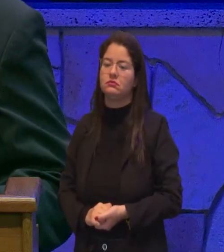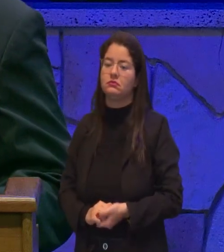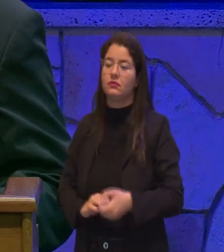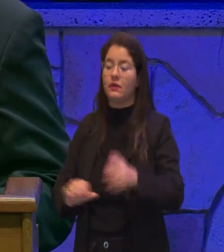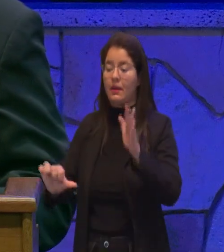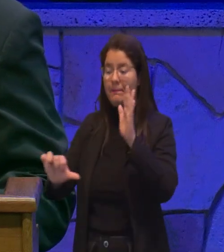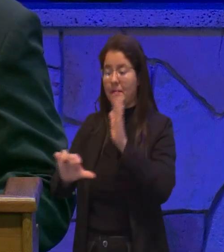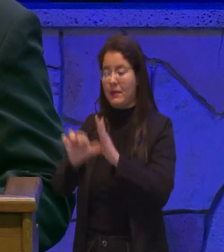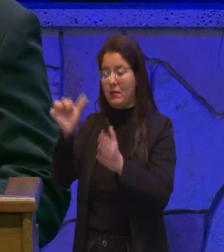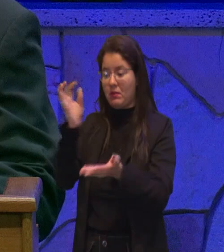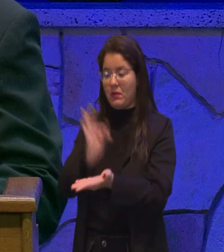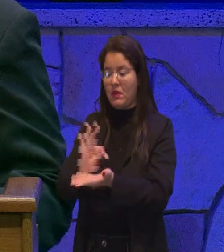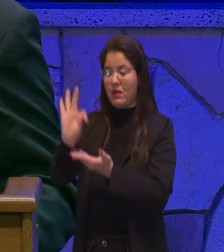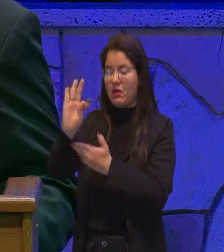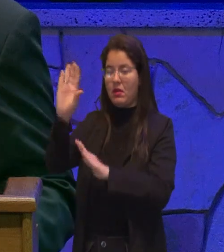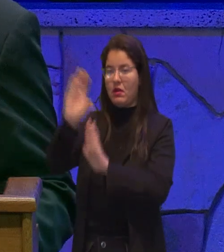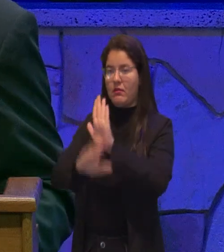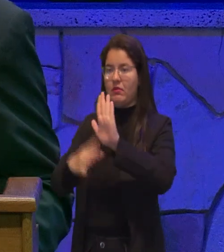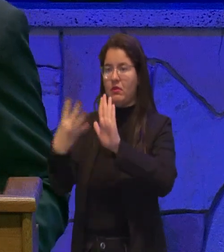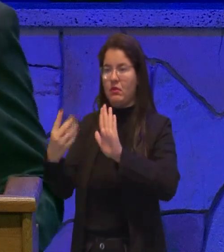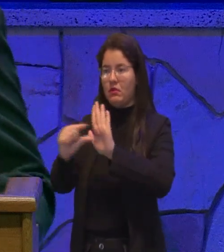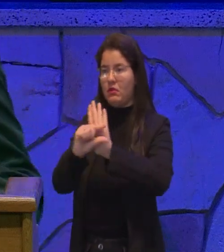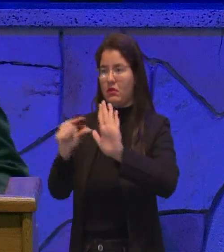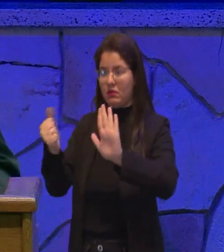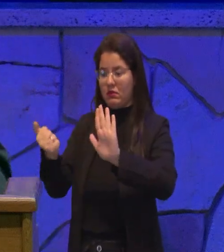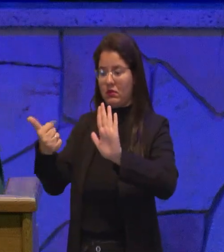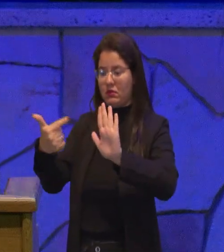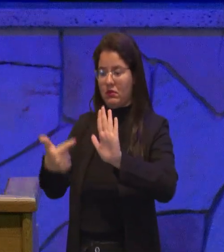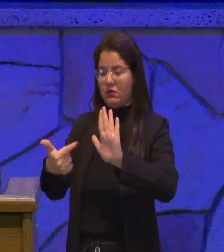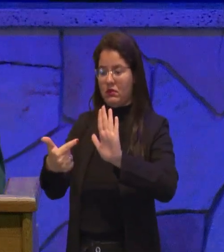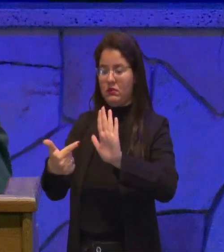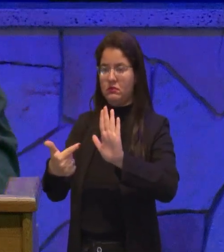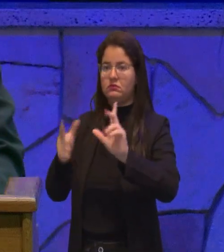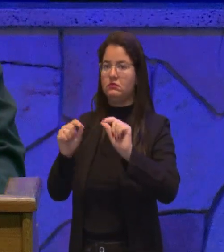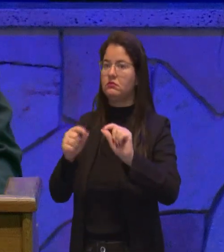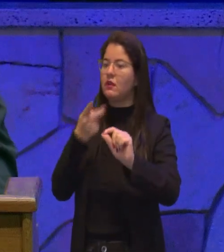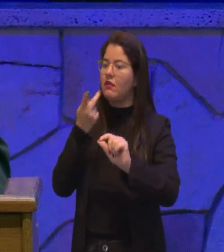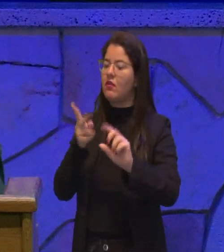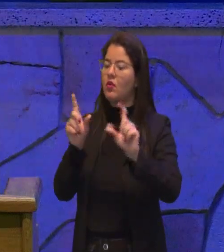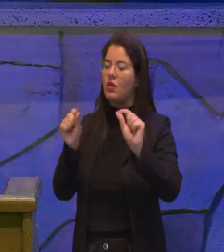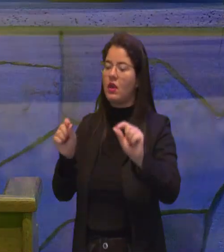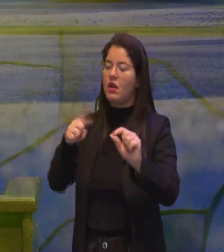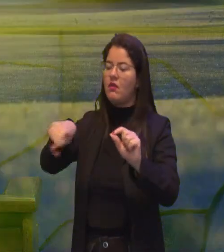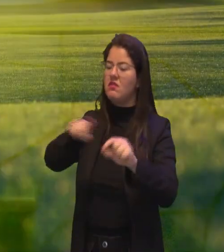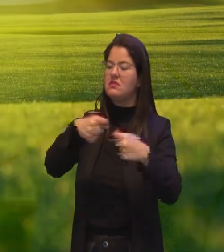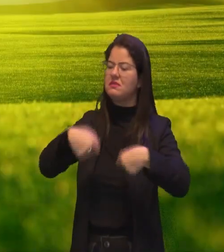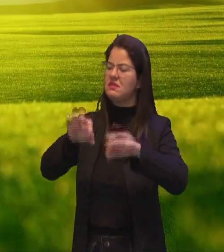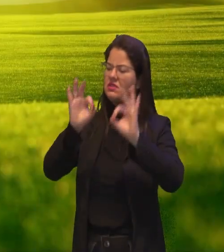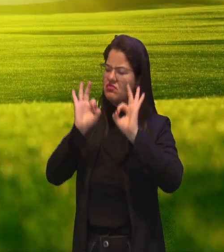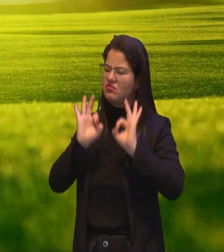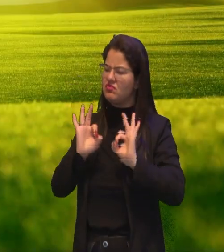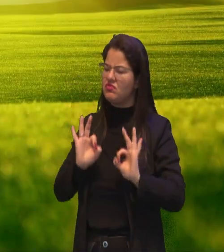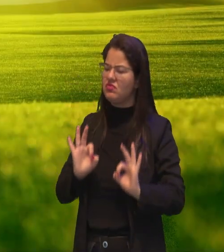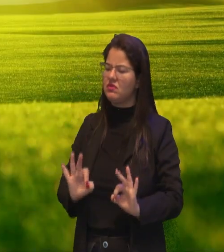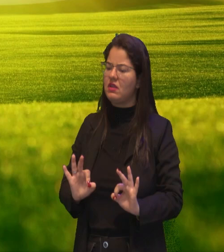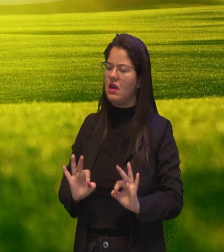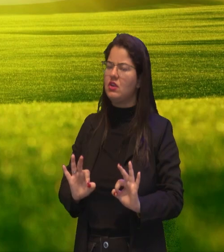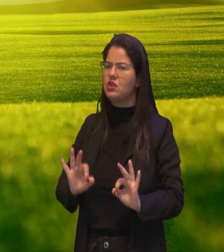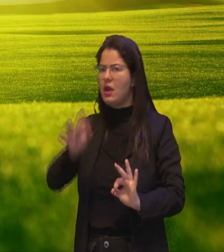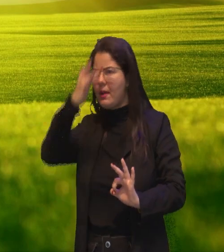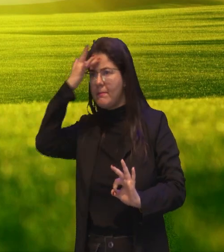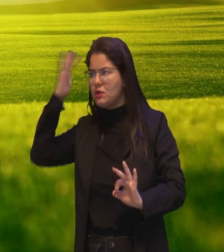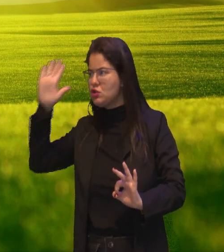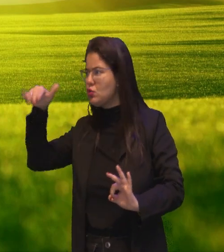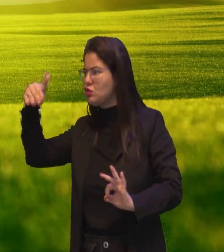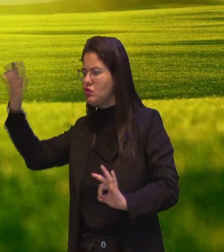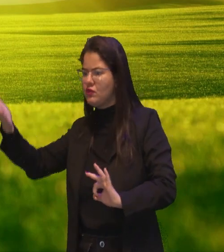Primeira Tessalonicenses, no capítulo 4, verso 12. De modo que vos porteis com dignidade para com os de fora, e